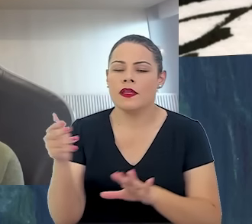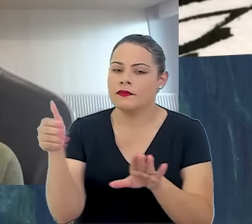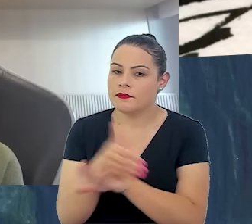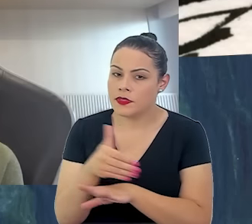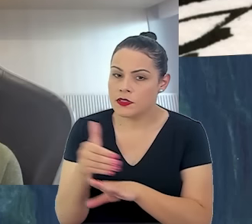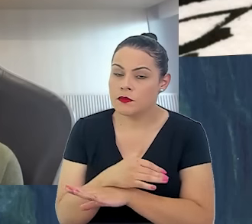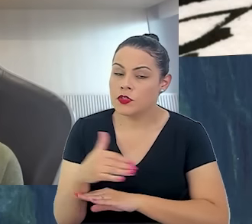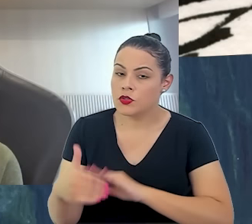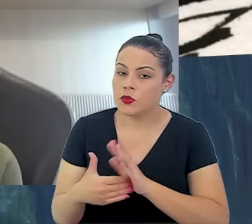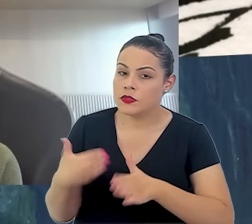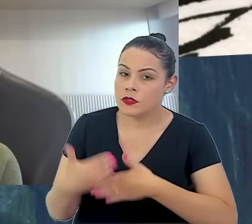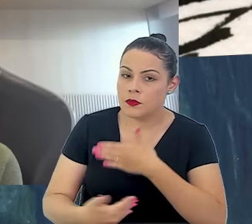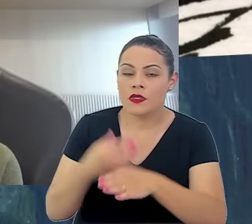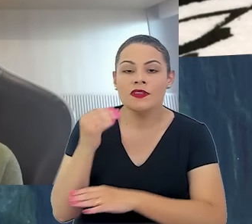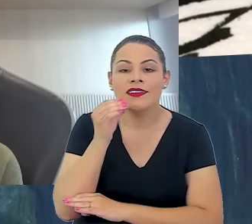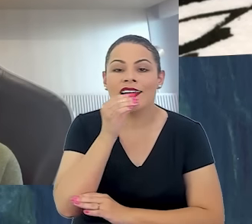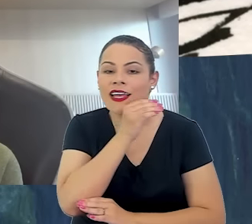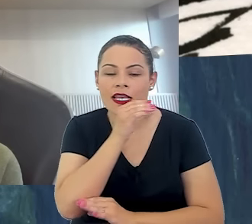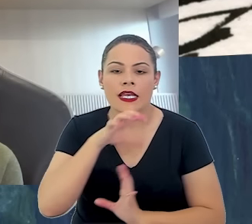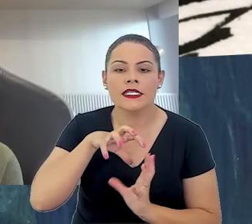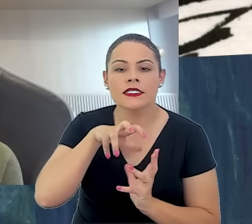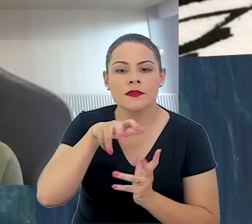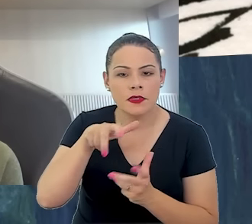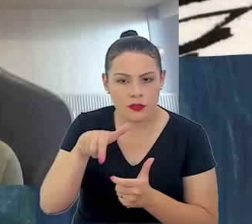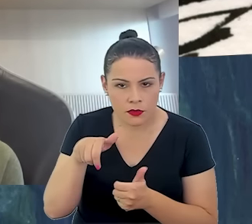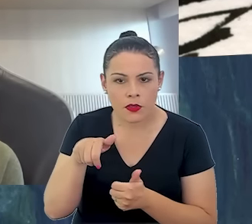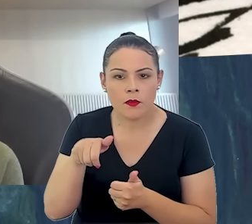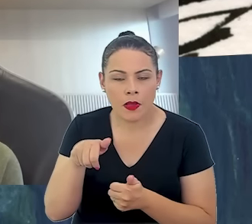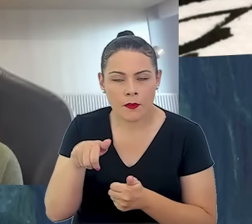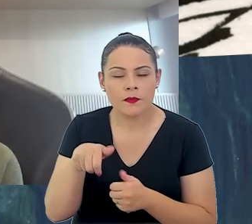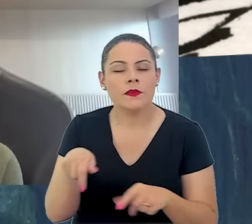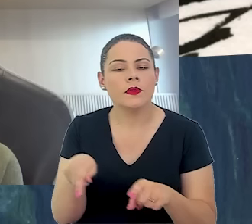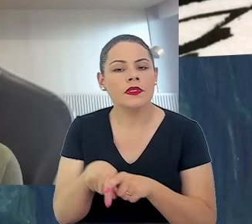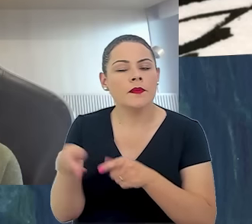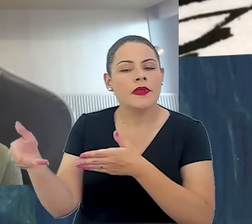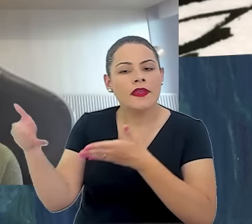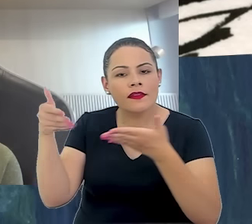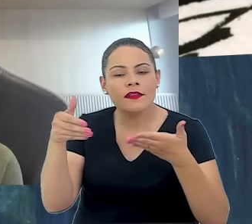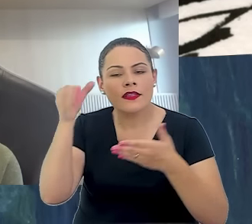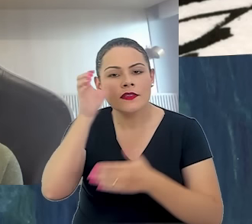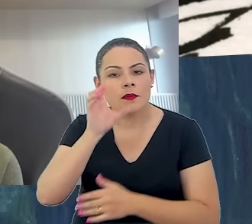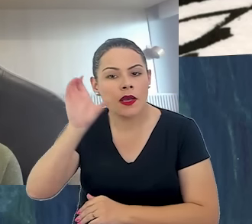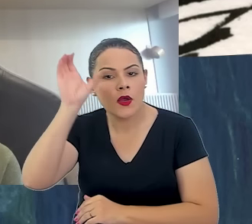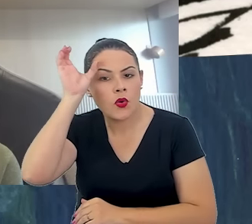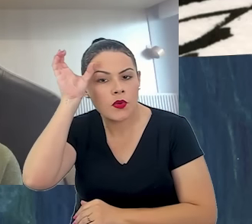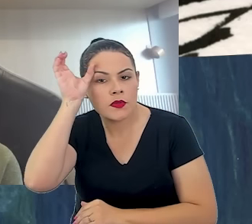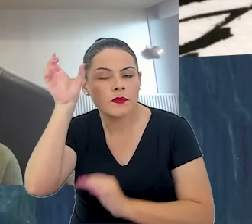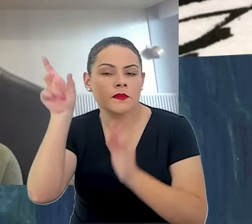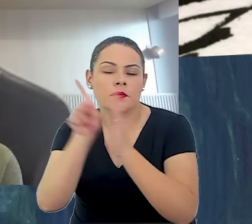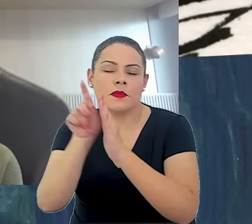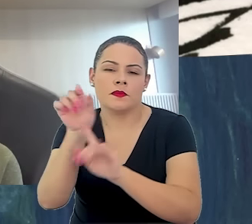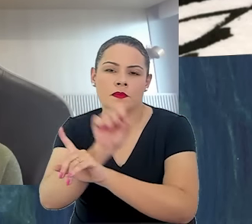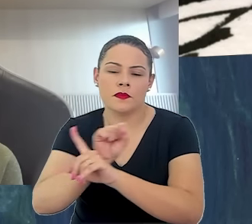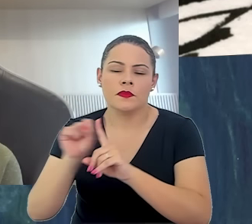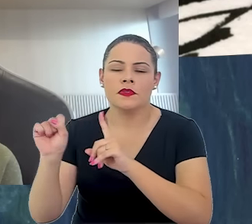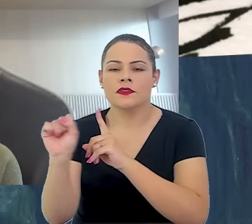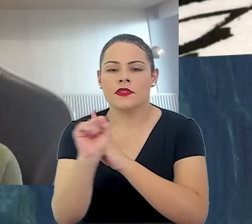parte desse processo de aquecimento global eh eles trazem a consciência da